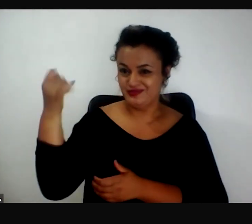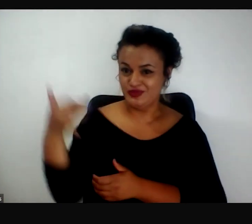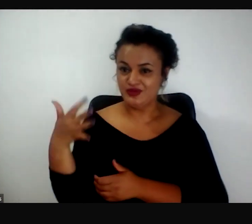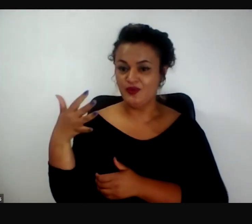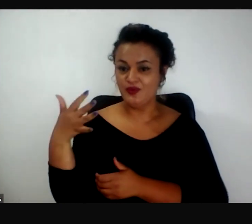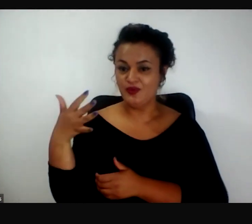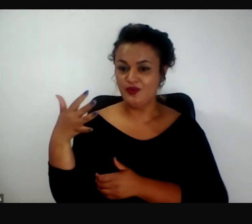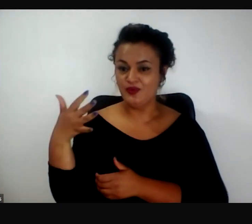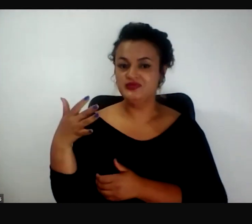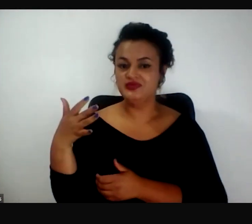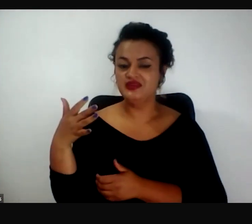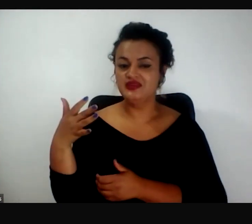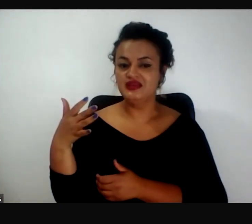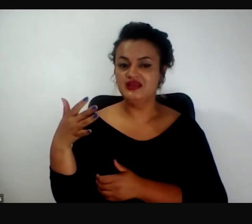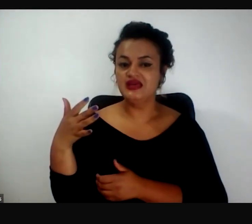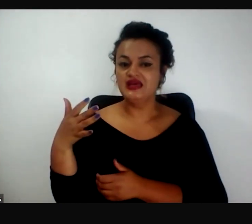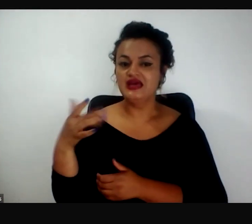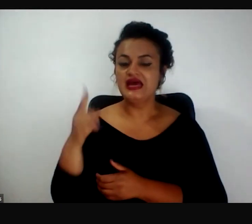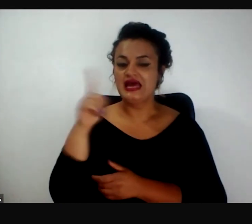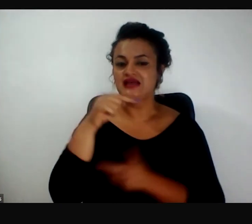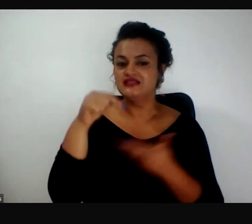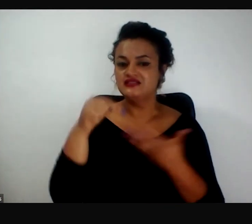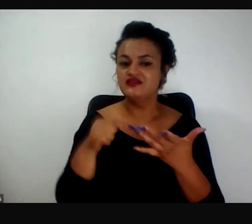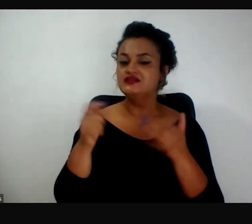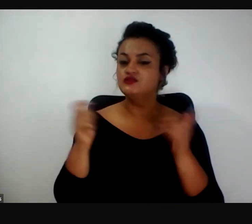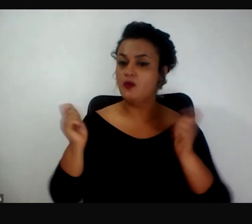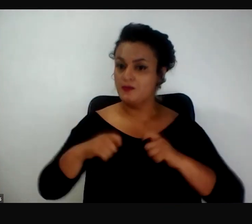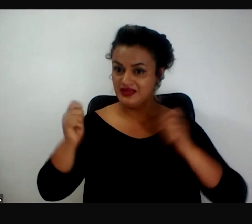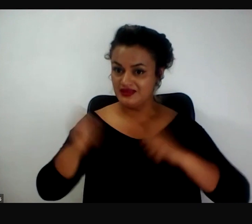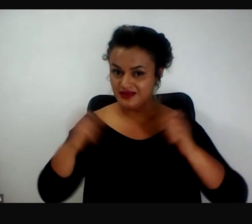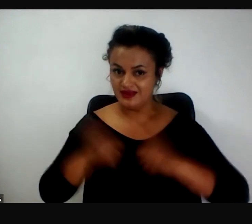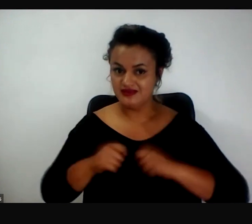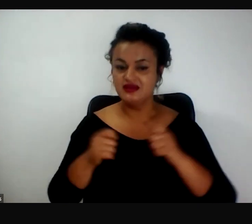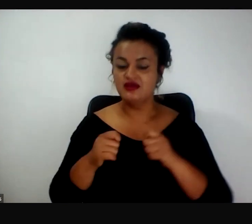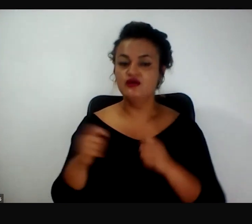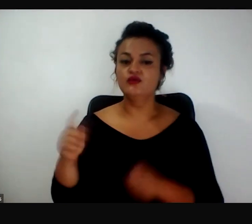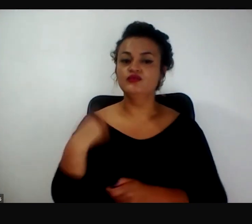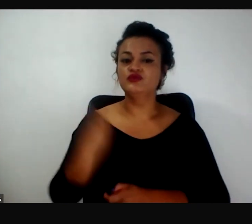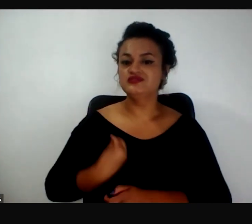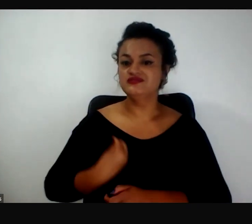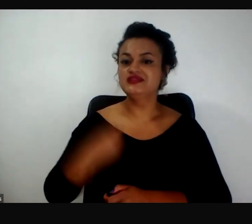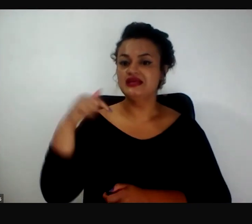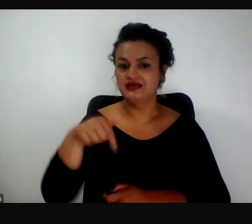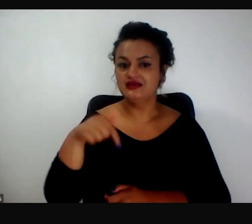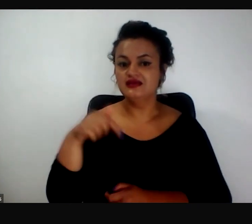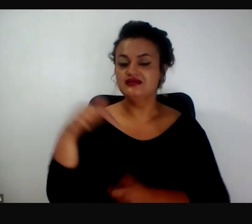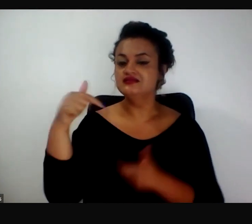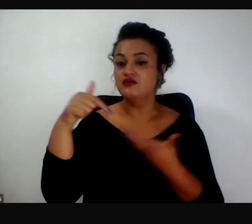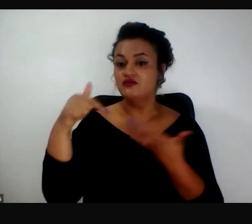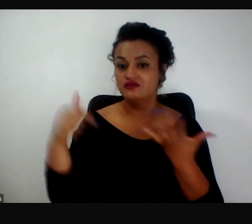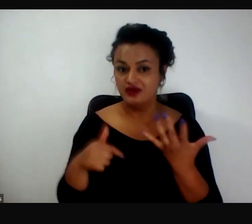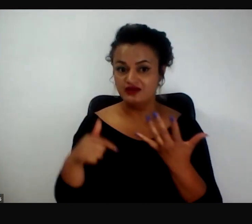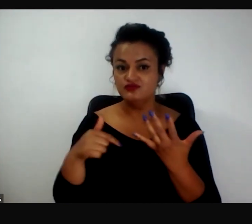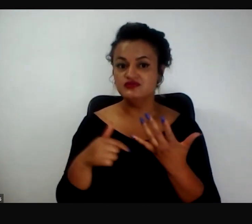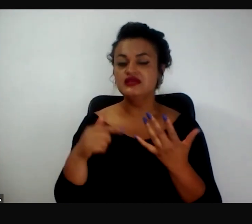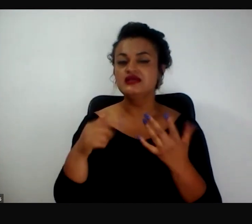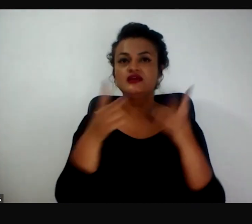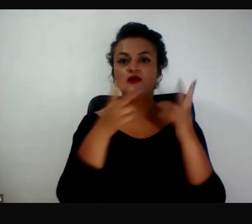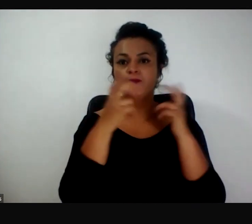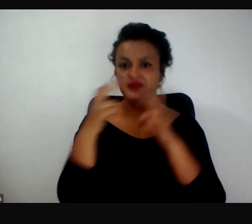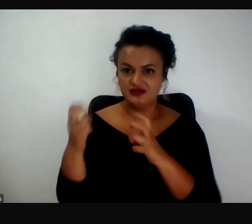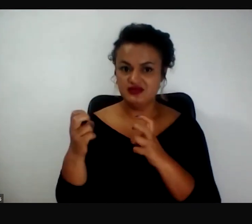minutos dessa convergência da common law, da civil law. São coisas que os brasileiros fazem